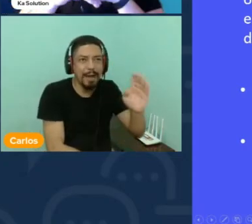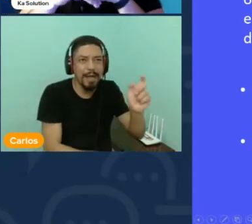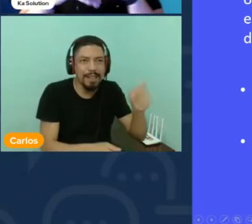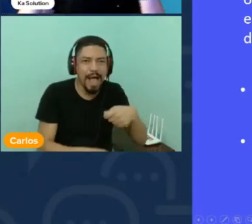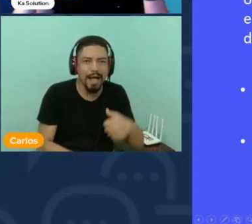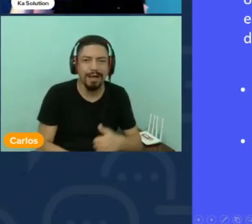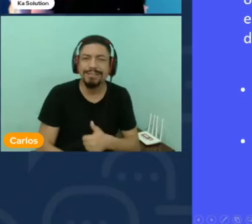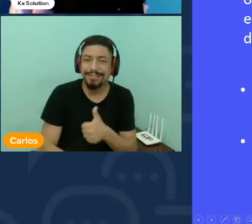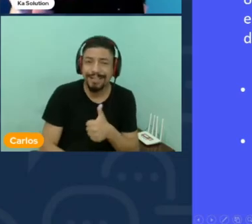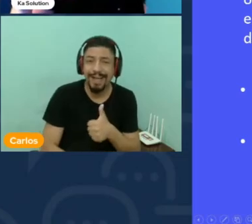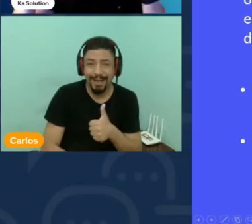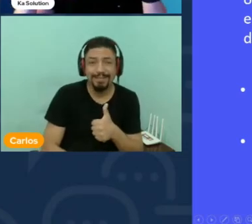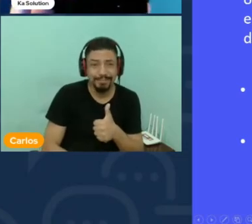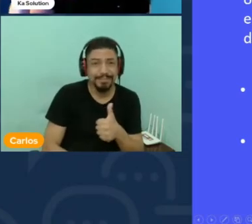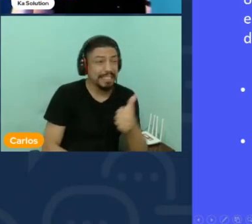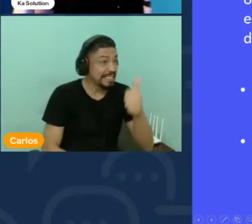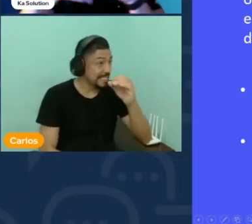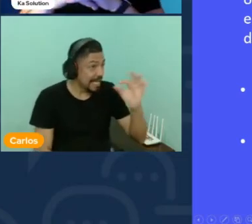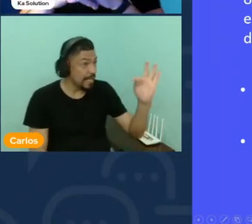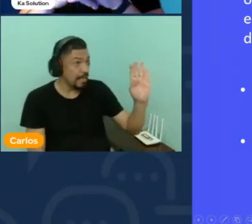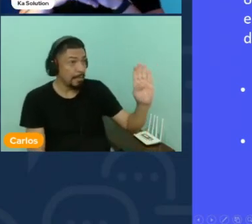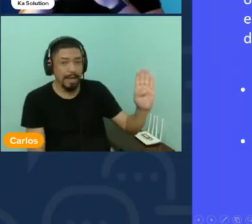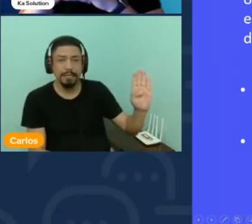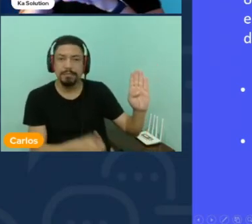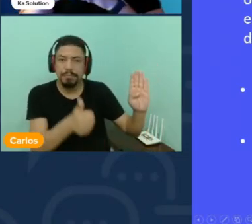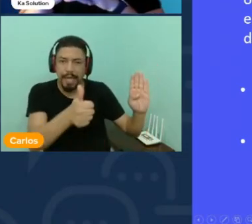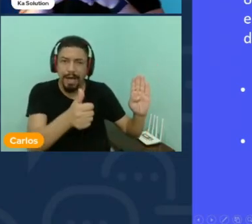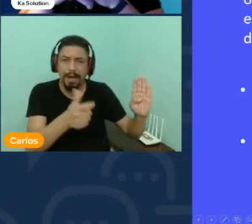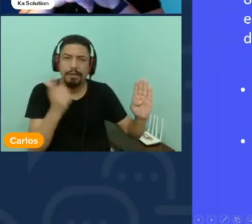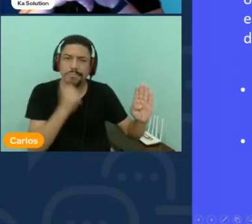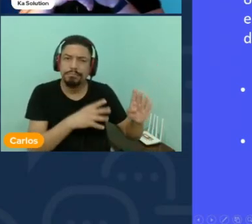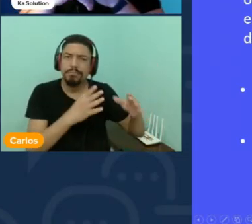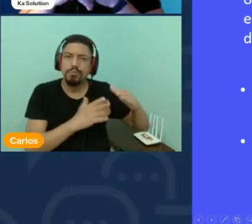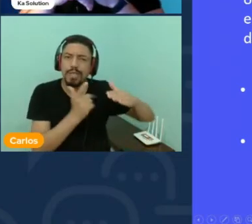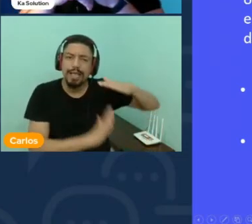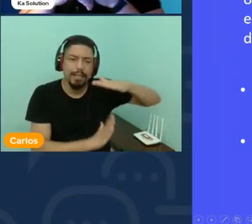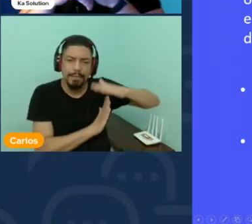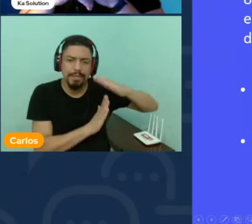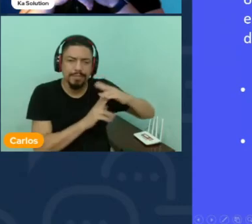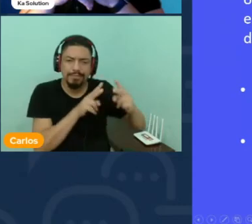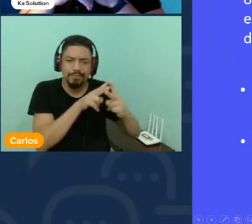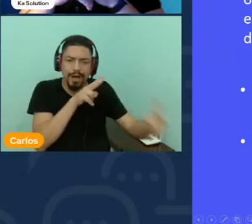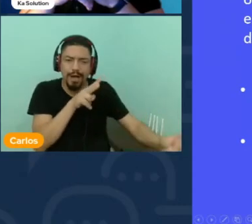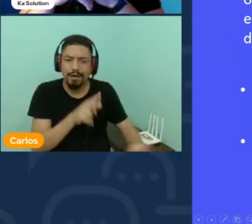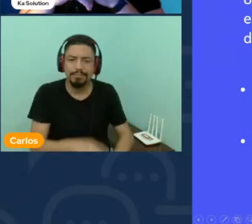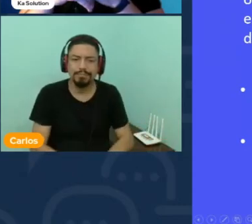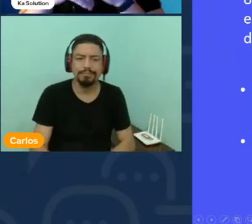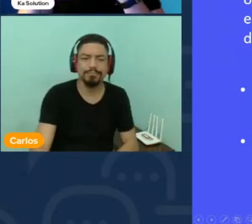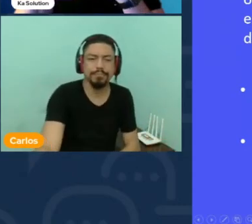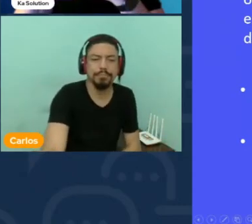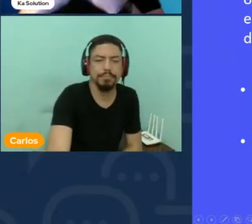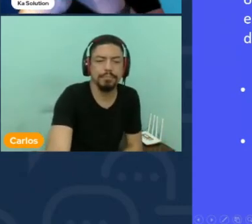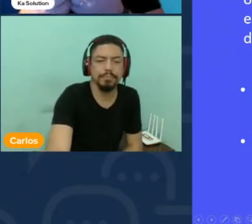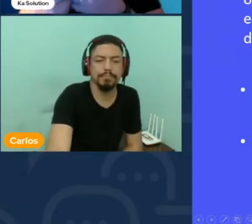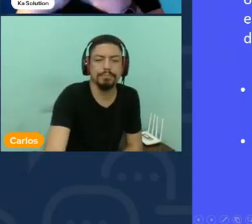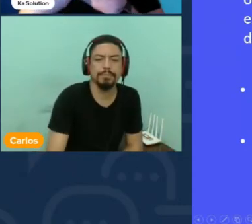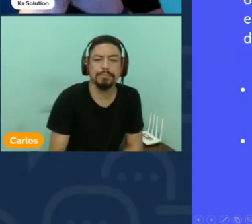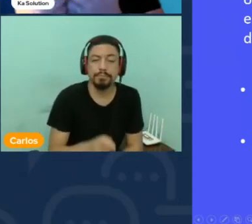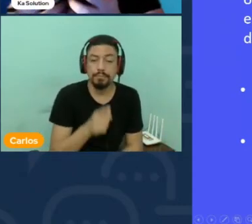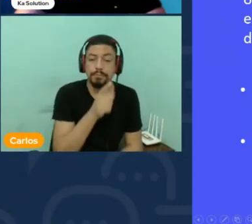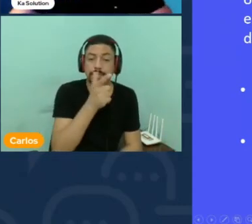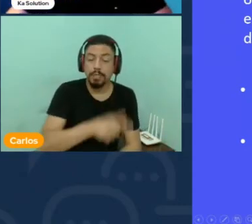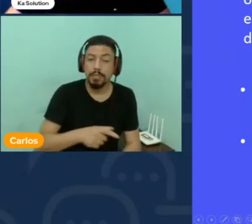Posso também. 100 terabytes? Posso também. Virtualmente ilimitado. E também